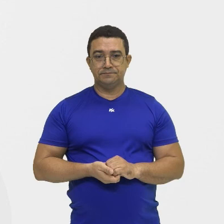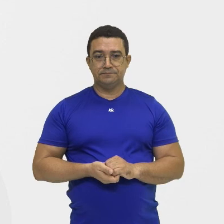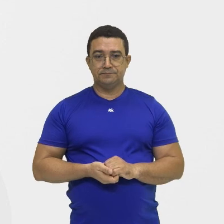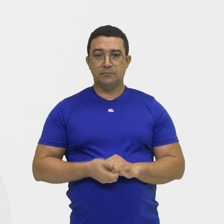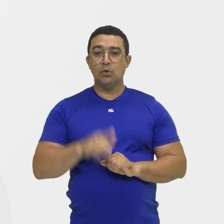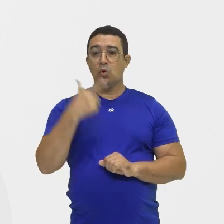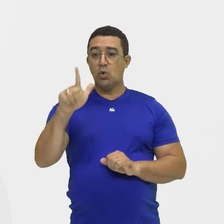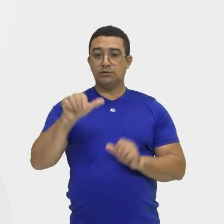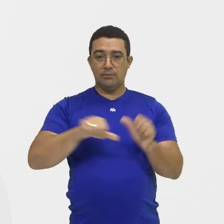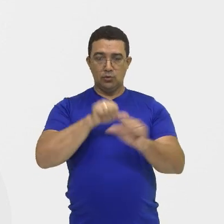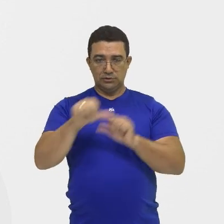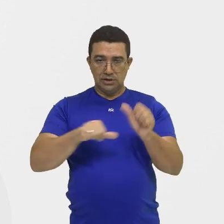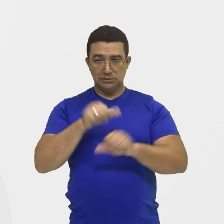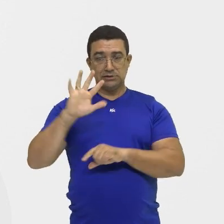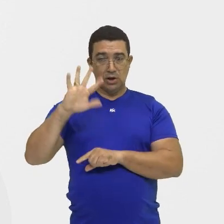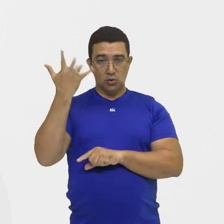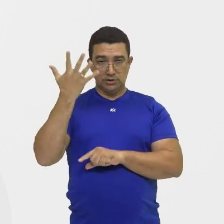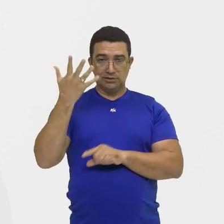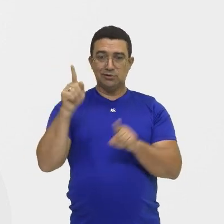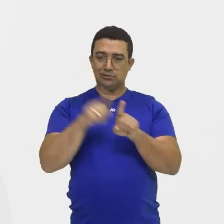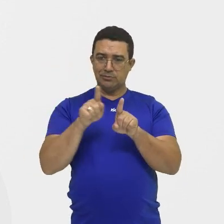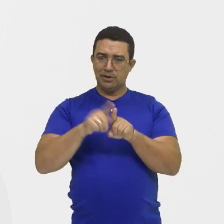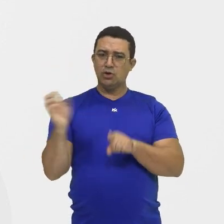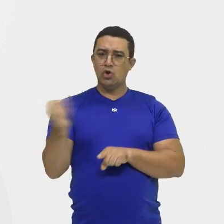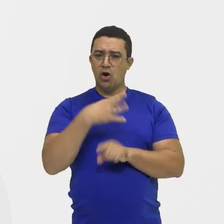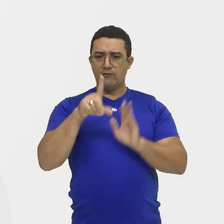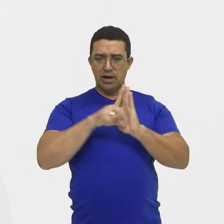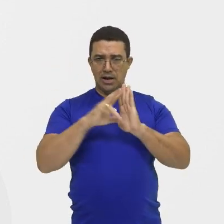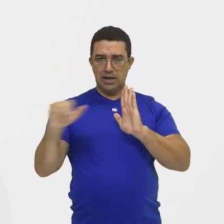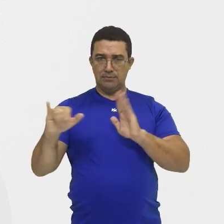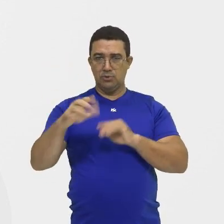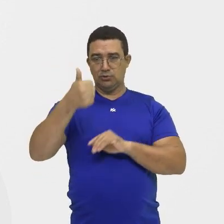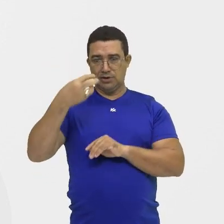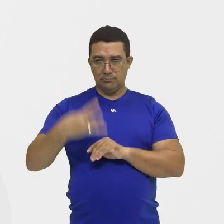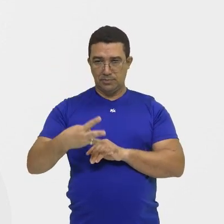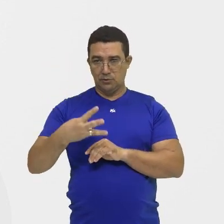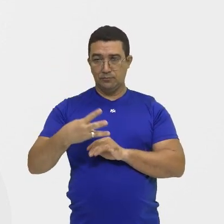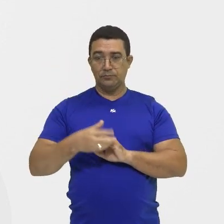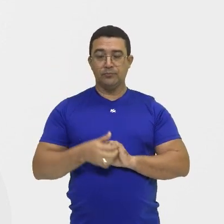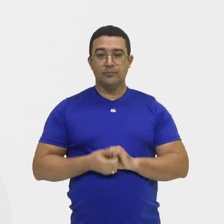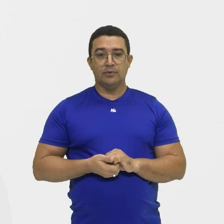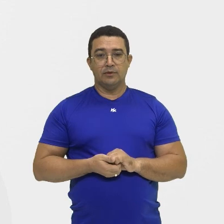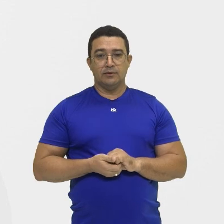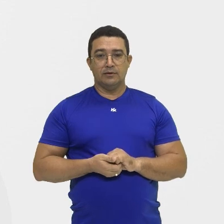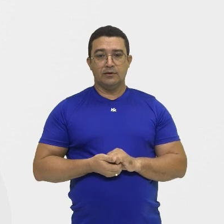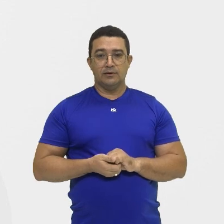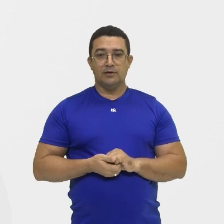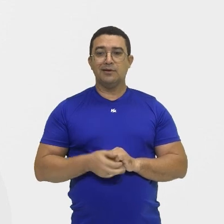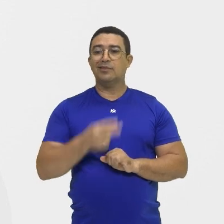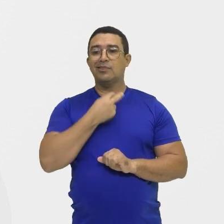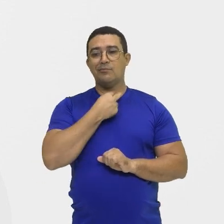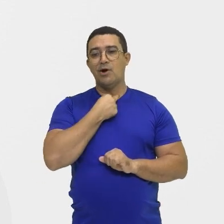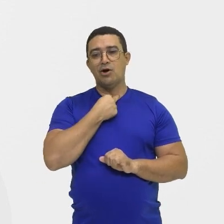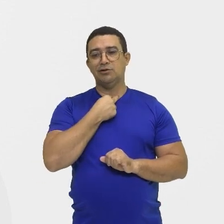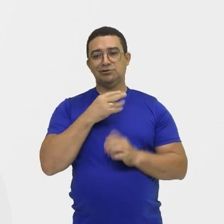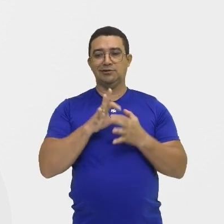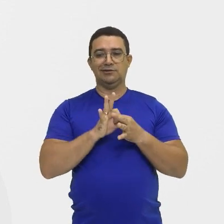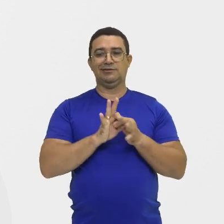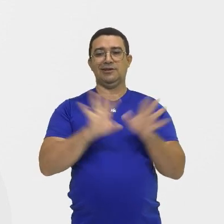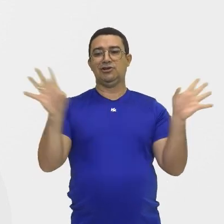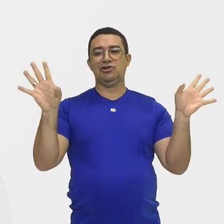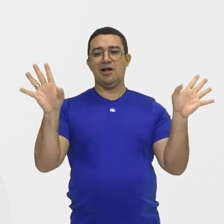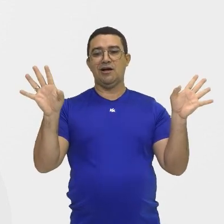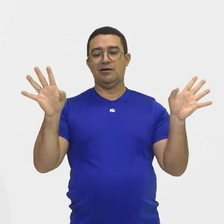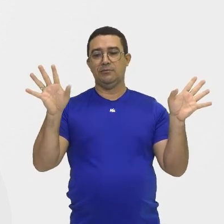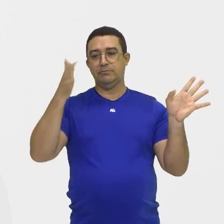alteração, uma outra mudança que acontece aí bem recente nessa lei 13.000 é que não será concedida liberdade provisória ao preso em